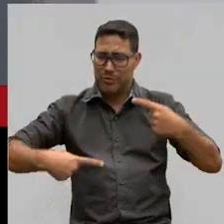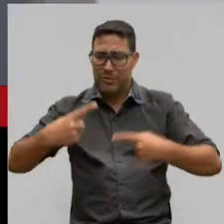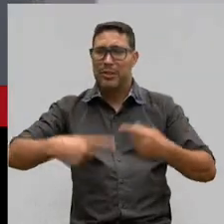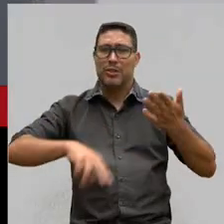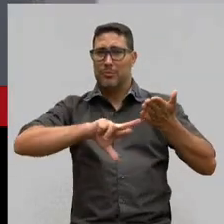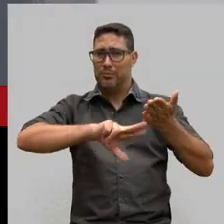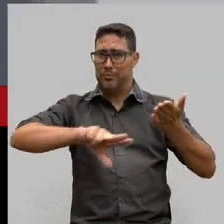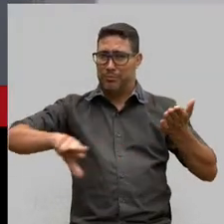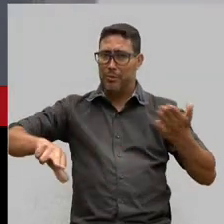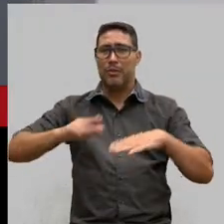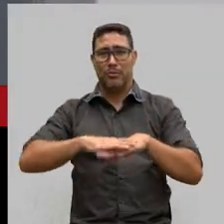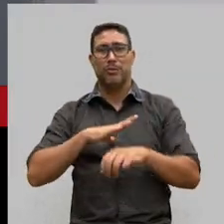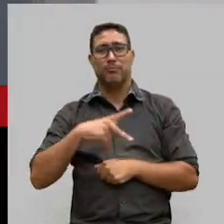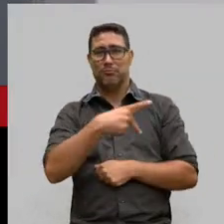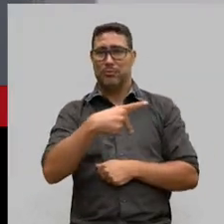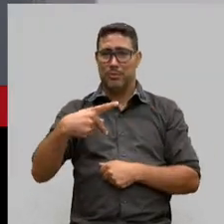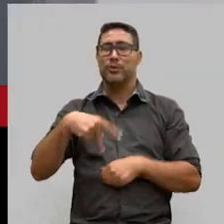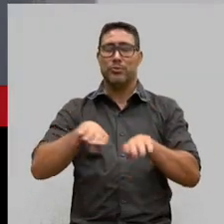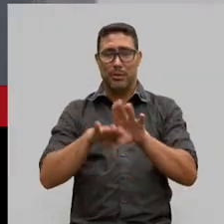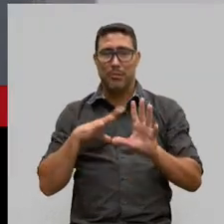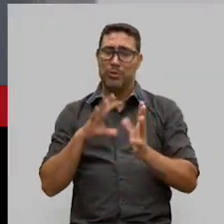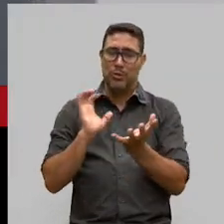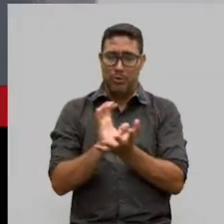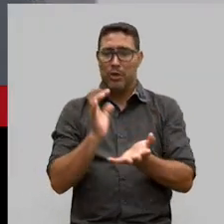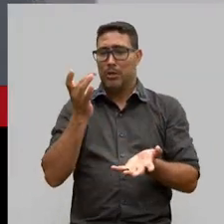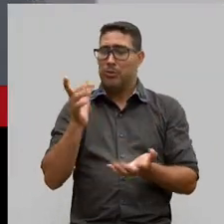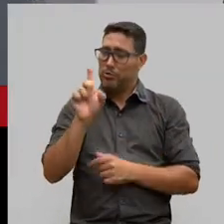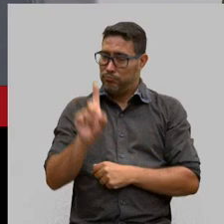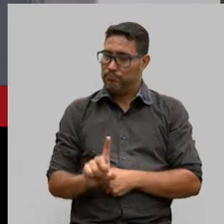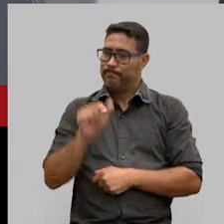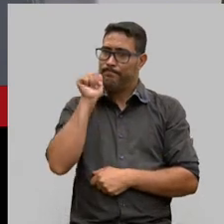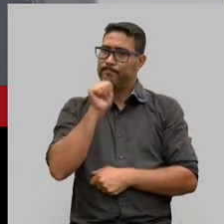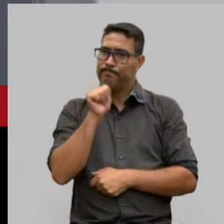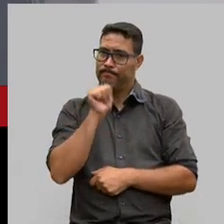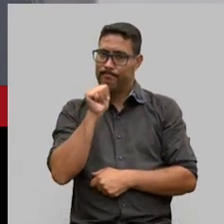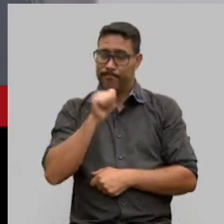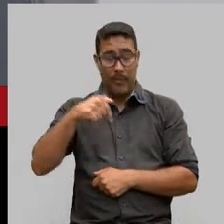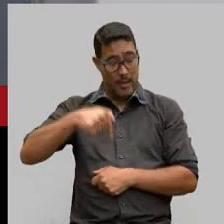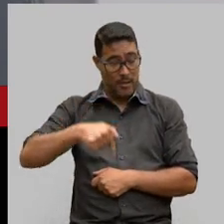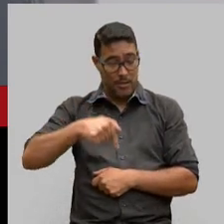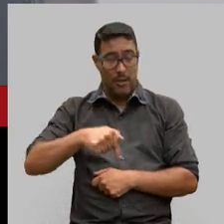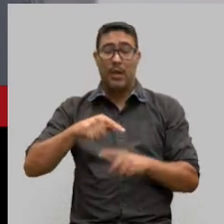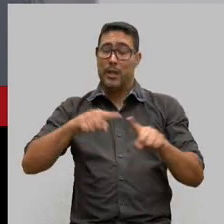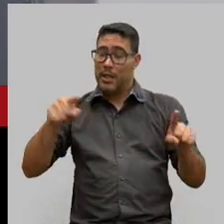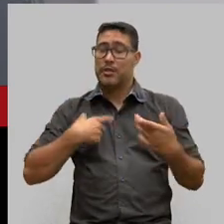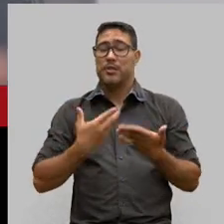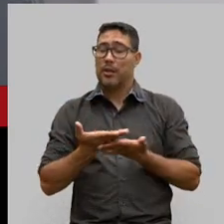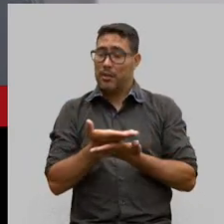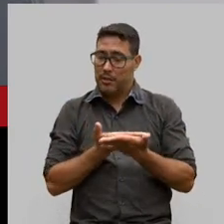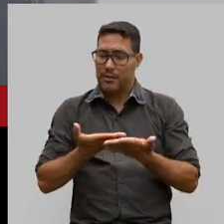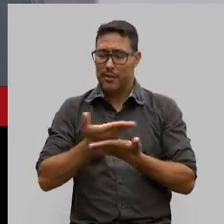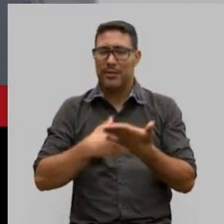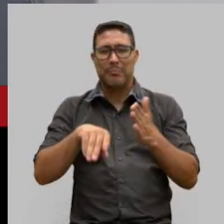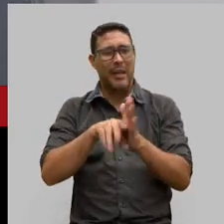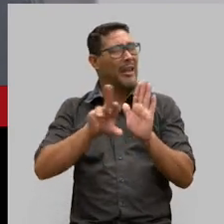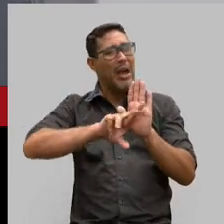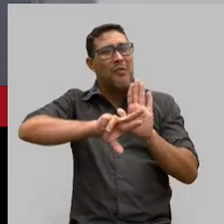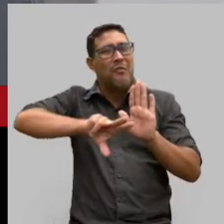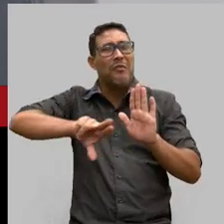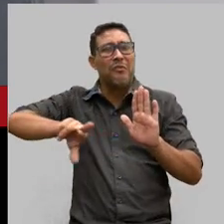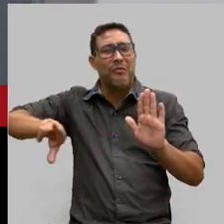sou estou Presidenta da comissão em defesa dos direitos da mulher aqui na casa e atendemos várias realidades de